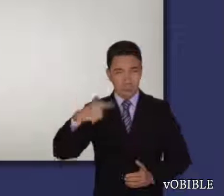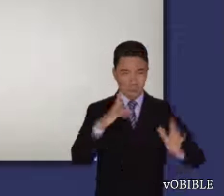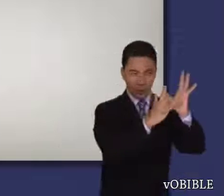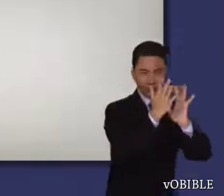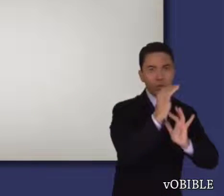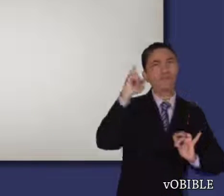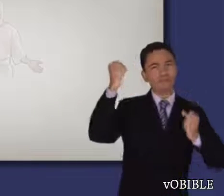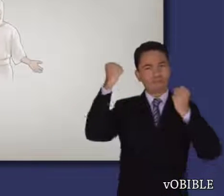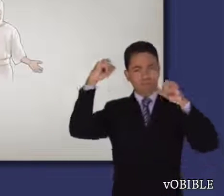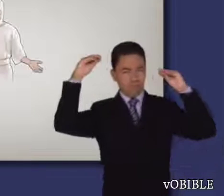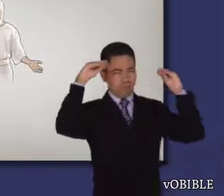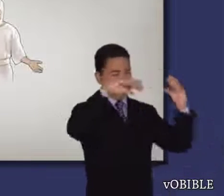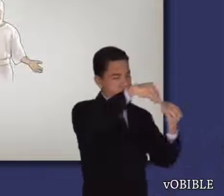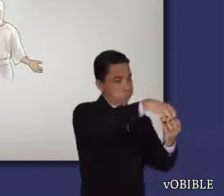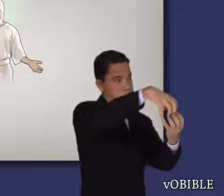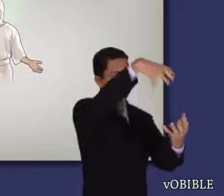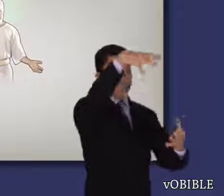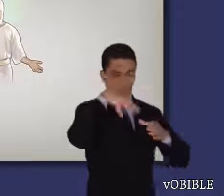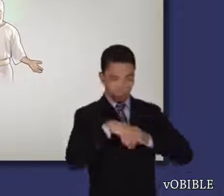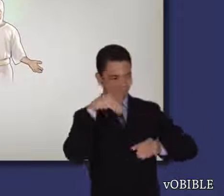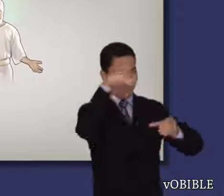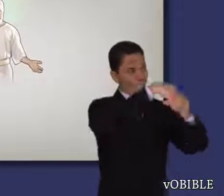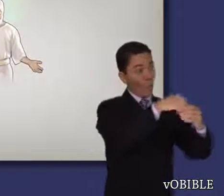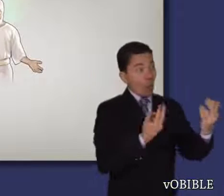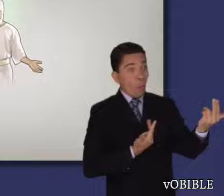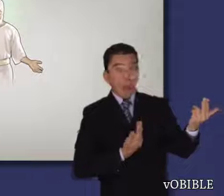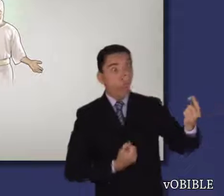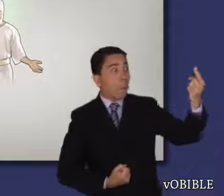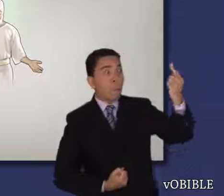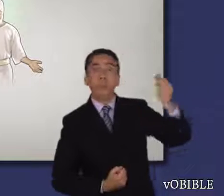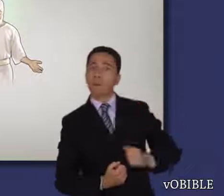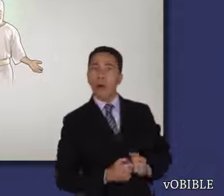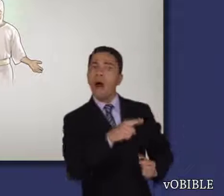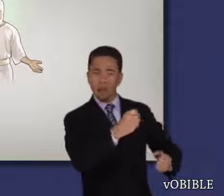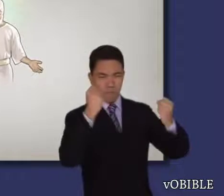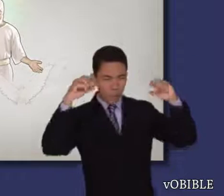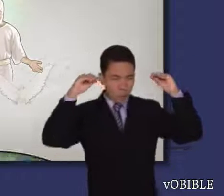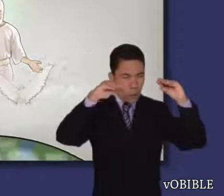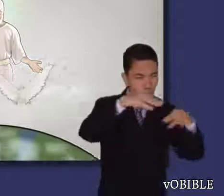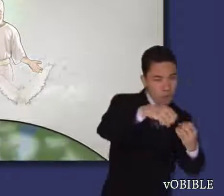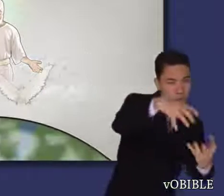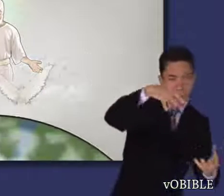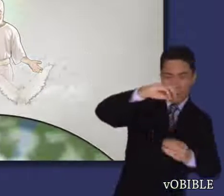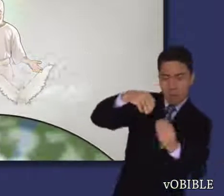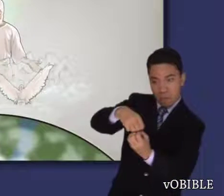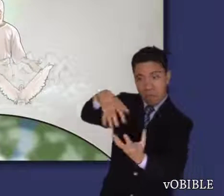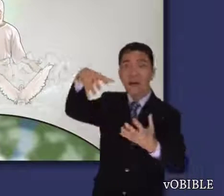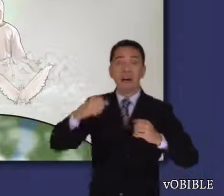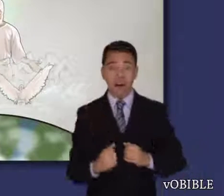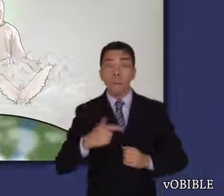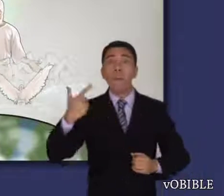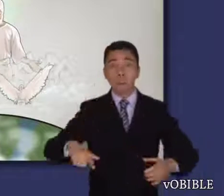Daí, Paulo descreve o Filho de Deus como a imagem do Deus invisível, o primogênito de toda a criação, por meio de quem